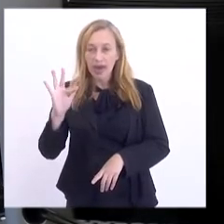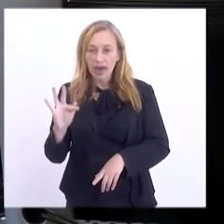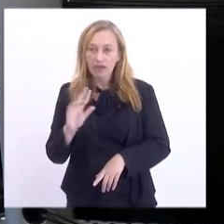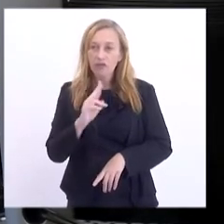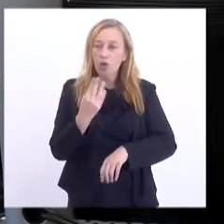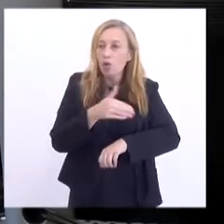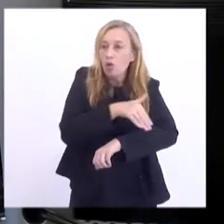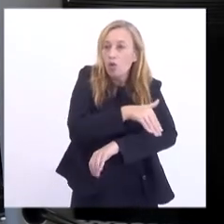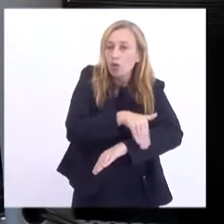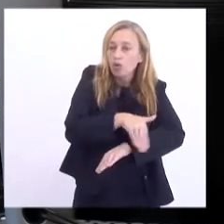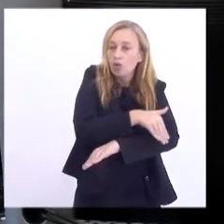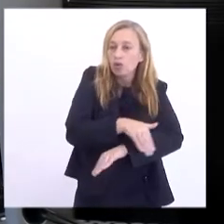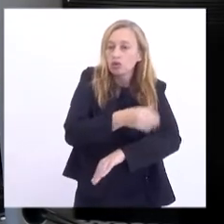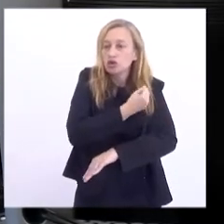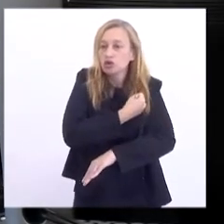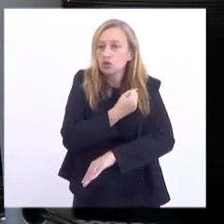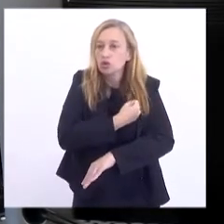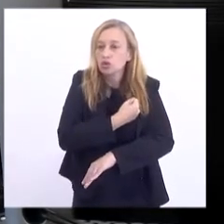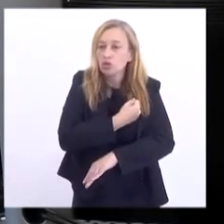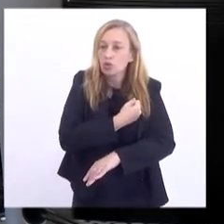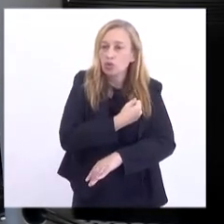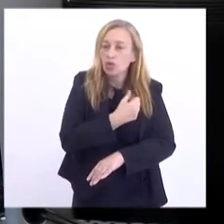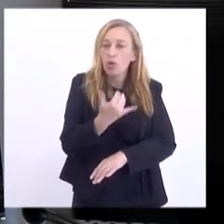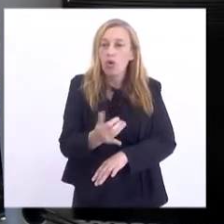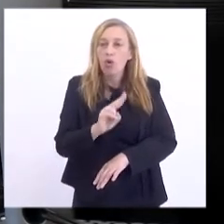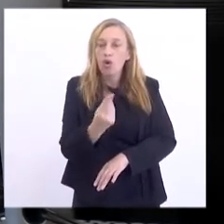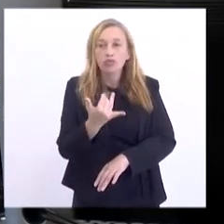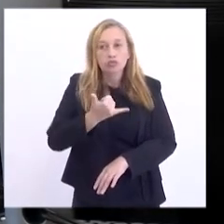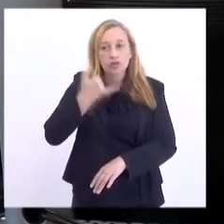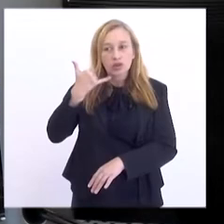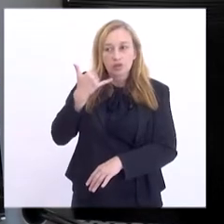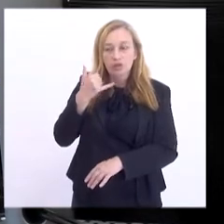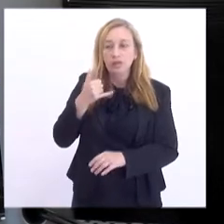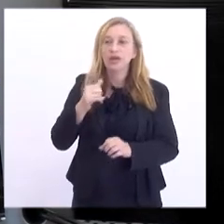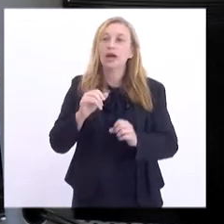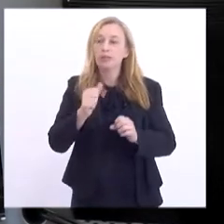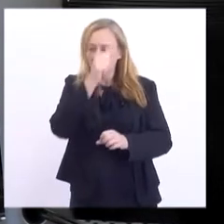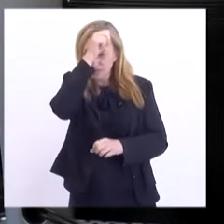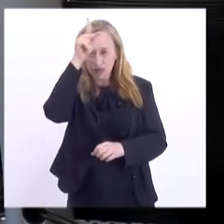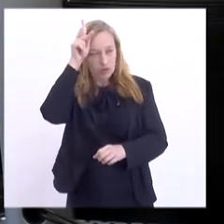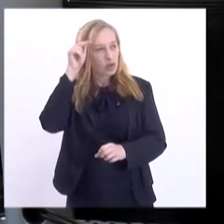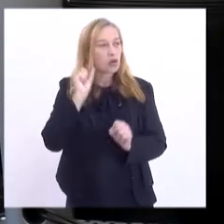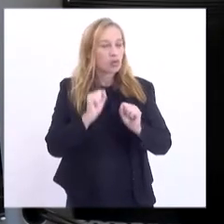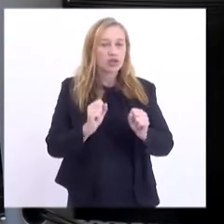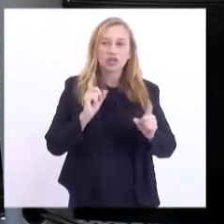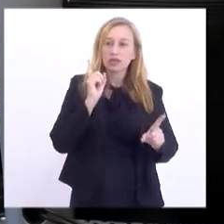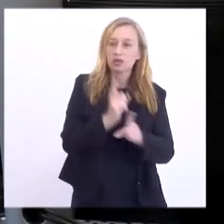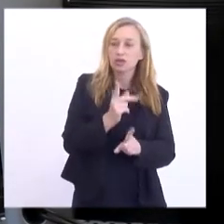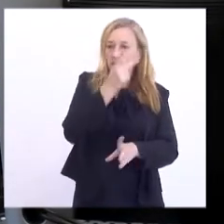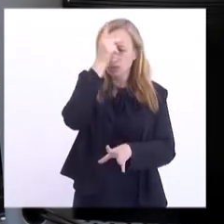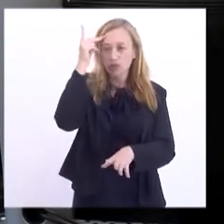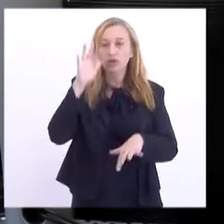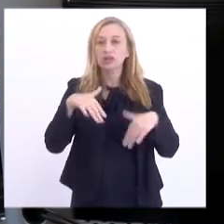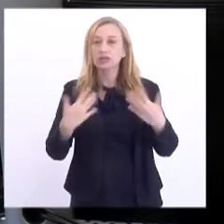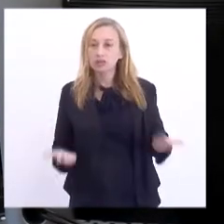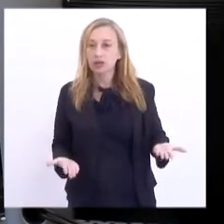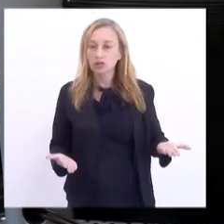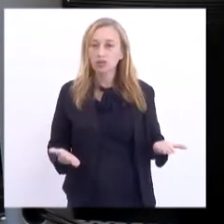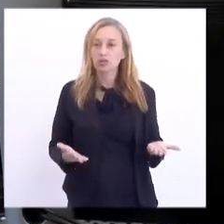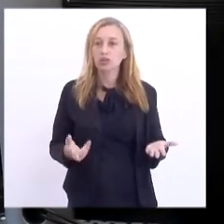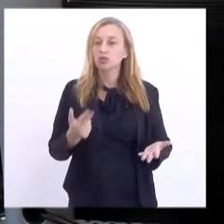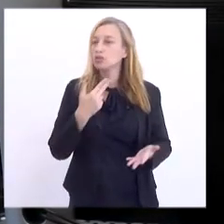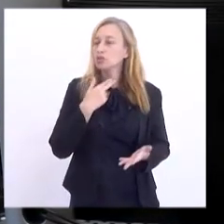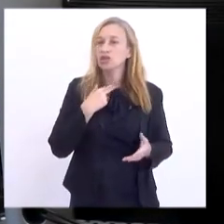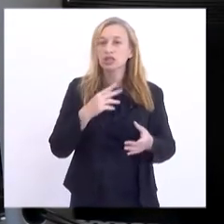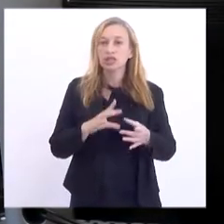um telefone para que as prefeituras pudesse subsidiar de dados e contra essas pessoas Então eu não poderia